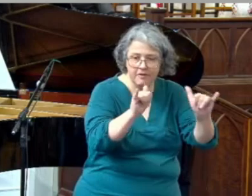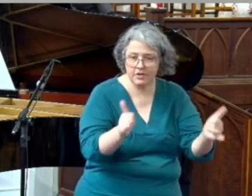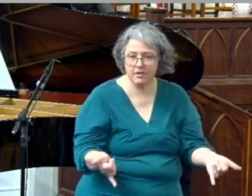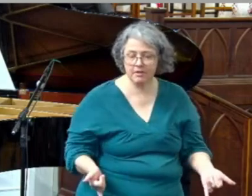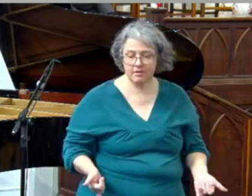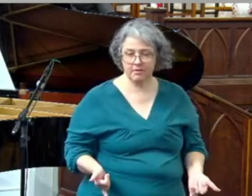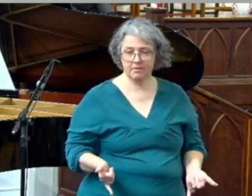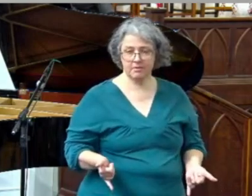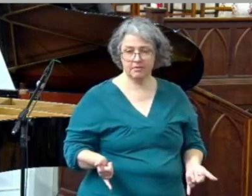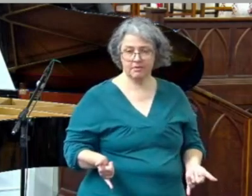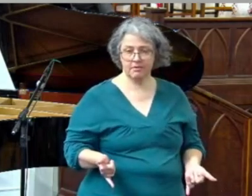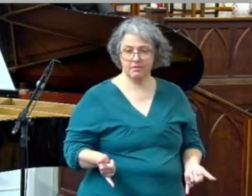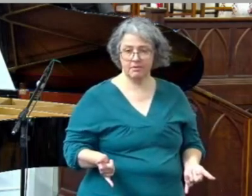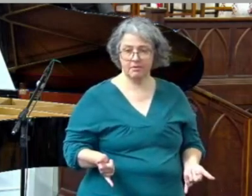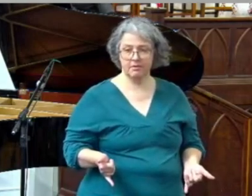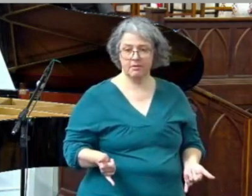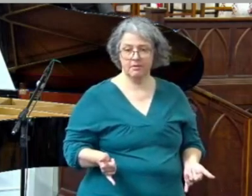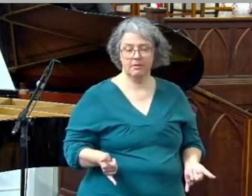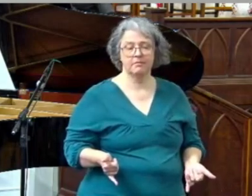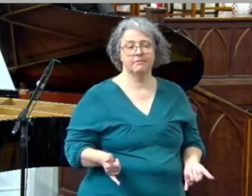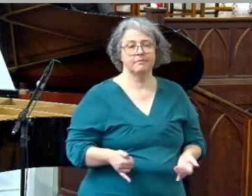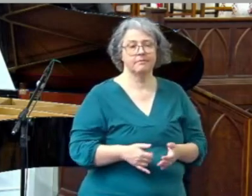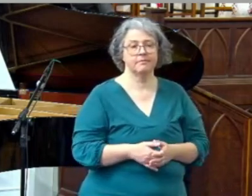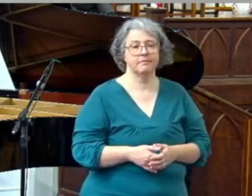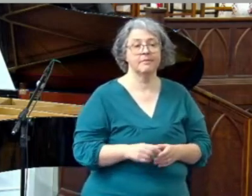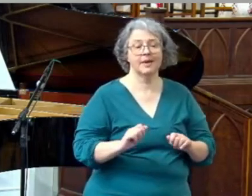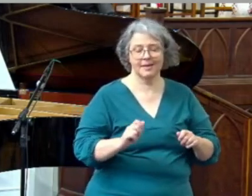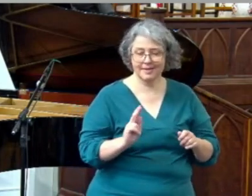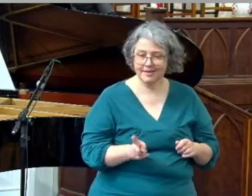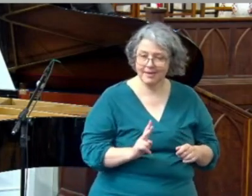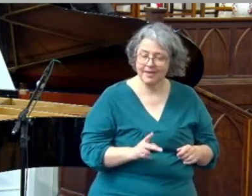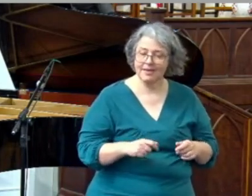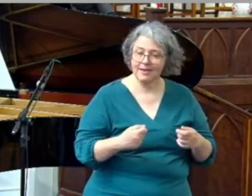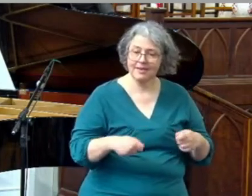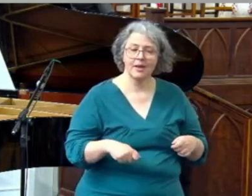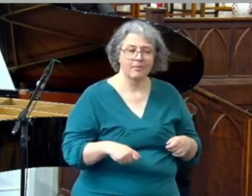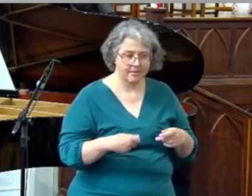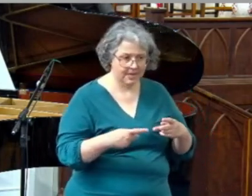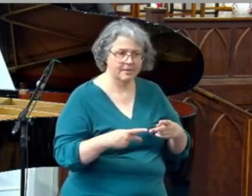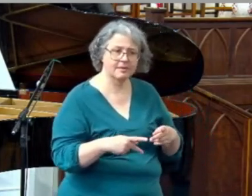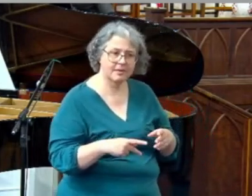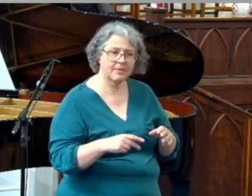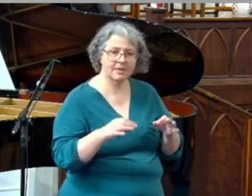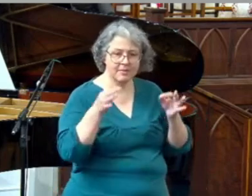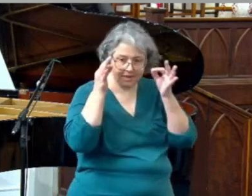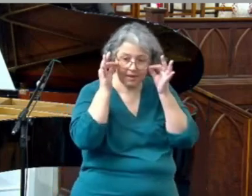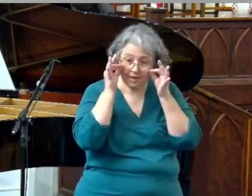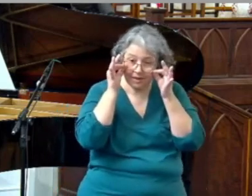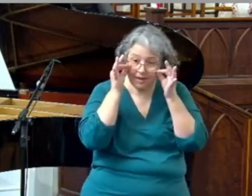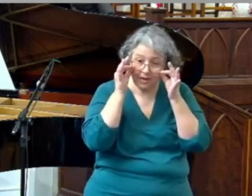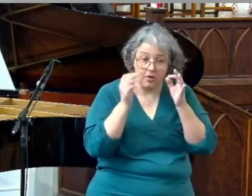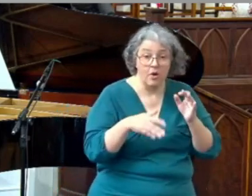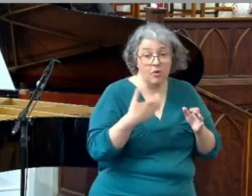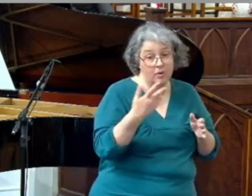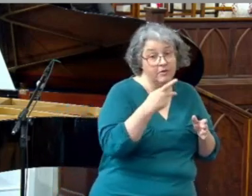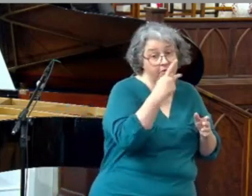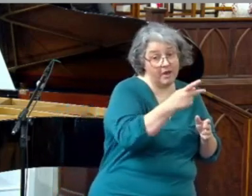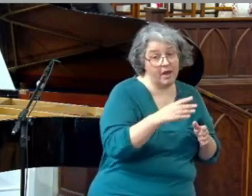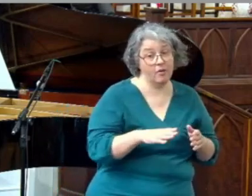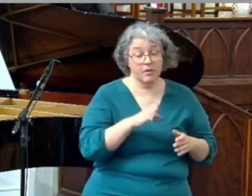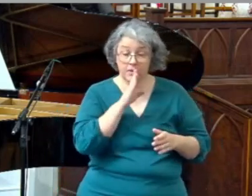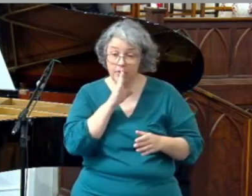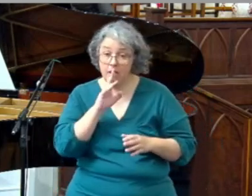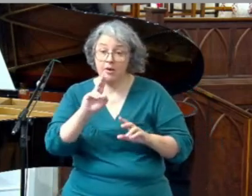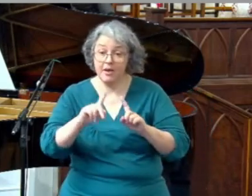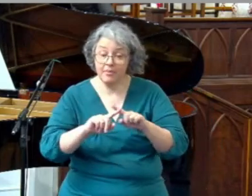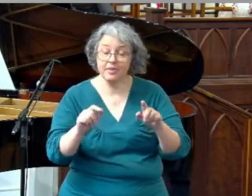não perder. Mas confiar e orar para que Deus toque e transforme o coração deles.